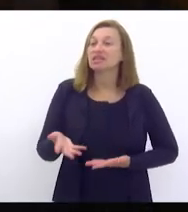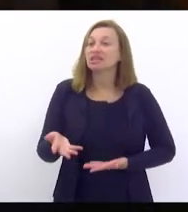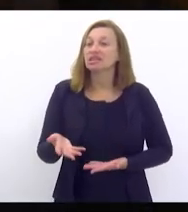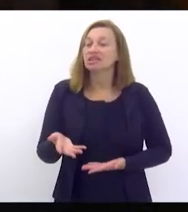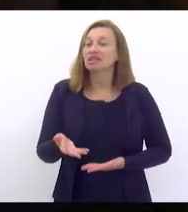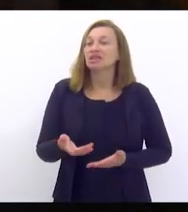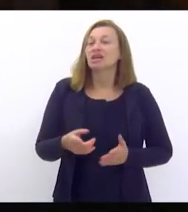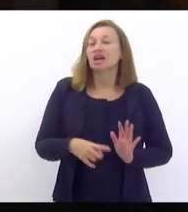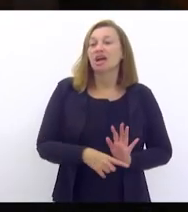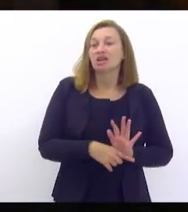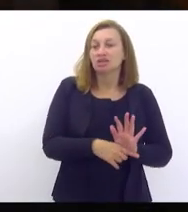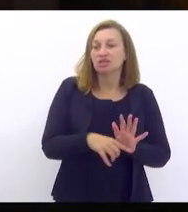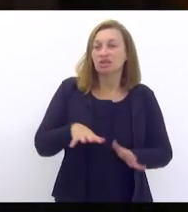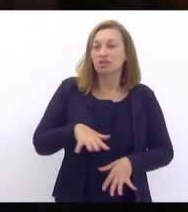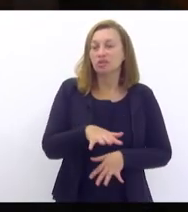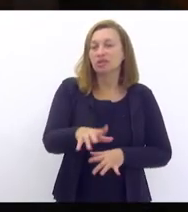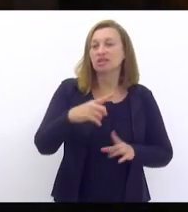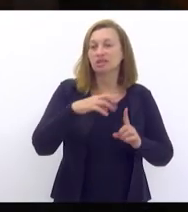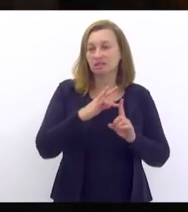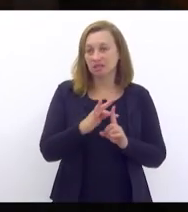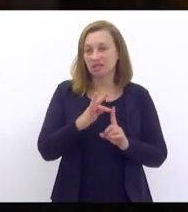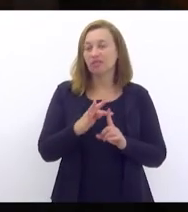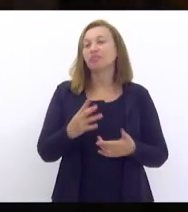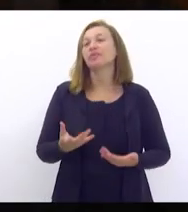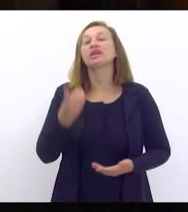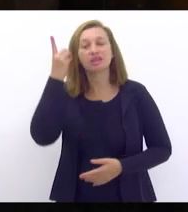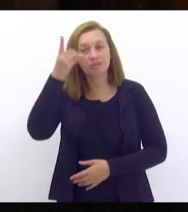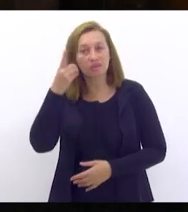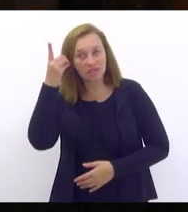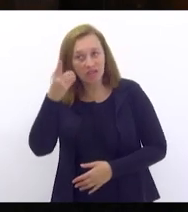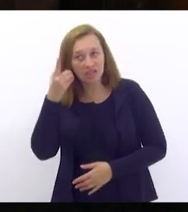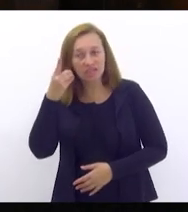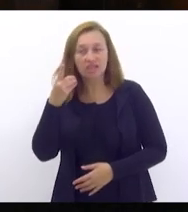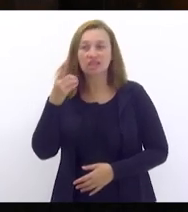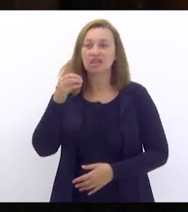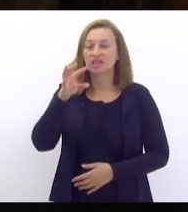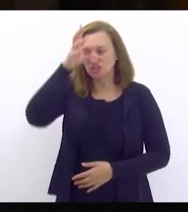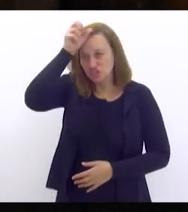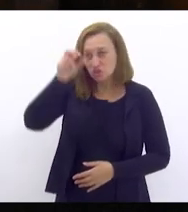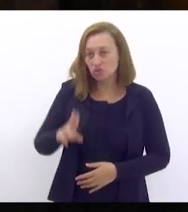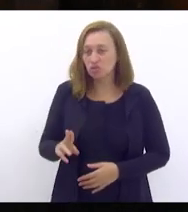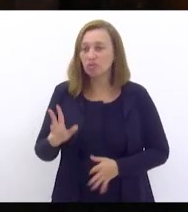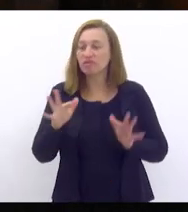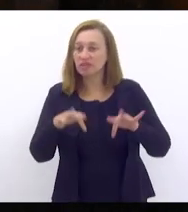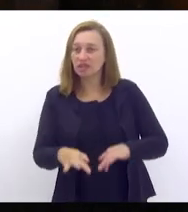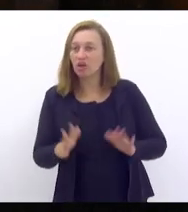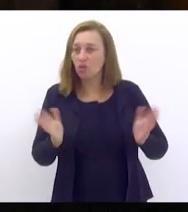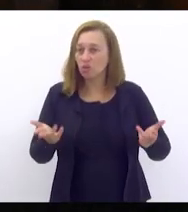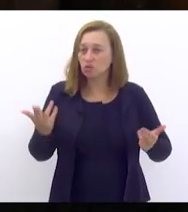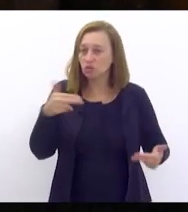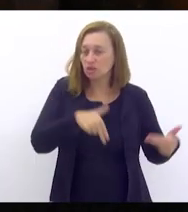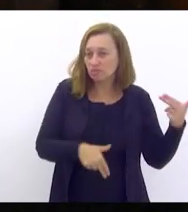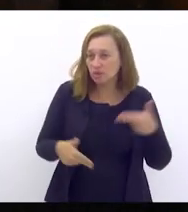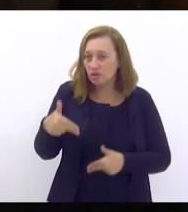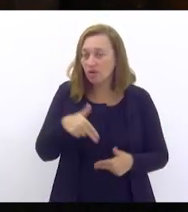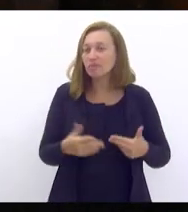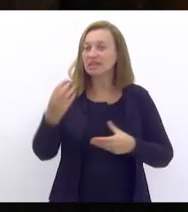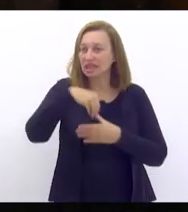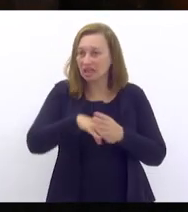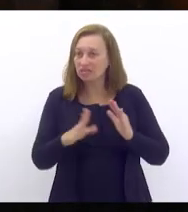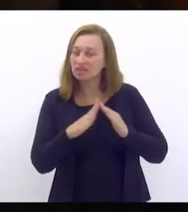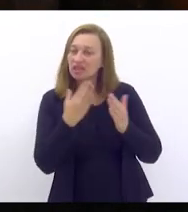à comunidade teresopolitana. E, deputada Tia Ju, para concluir, hoje o hip-hop nas escolas já é um